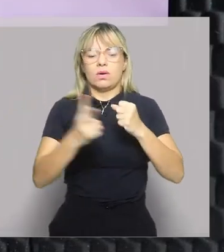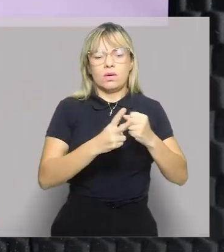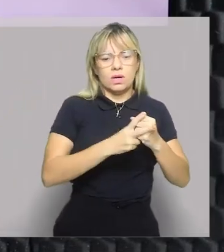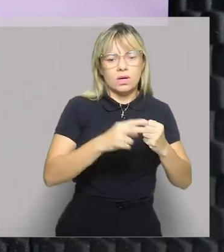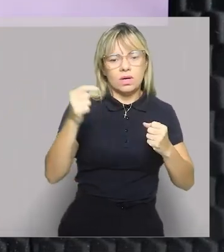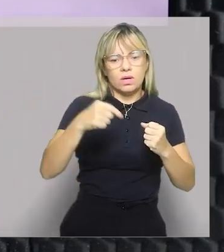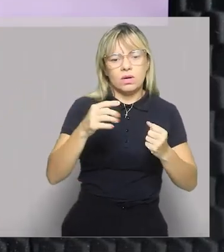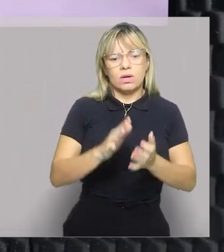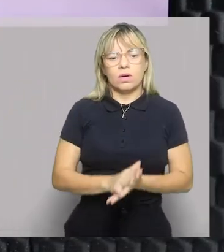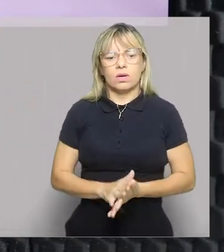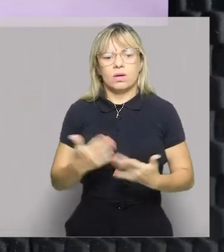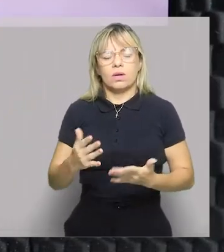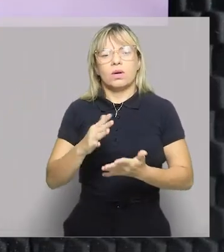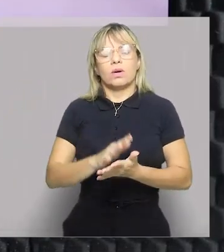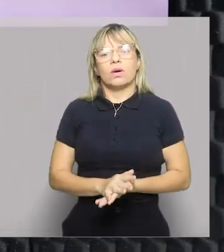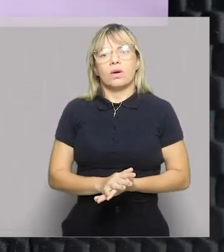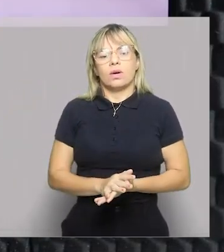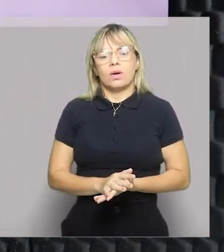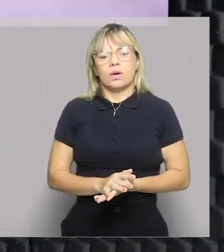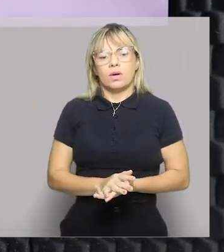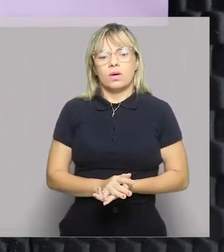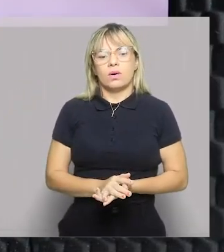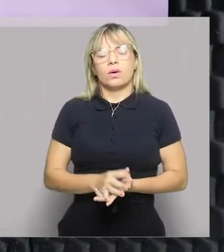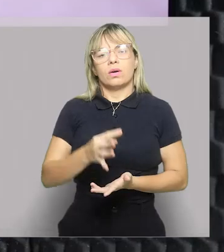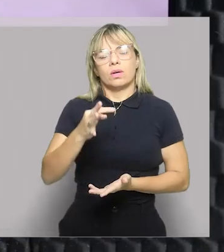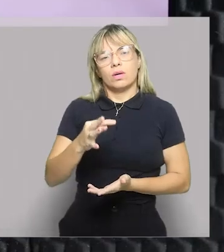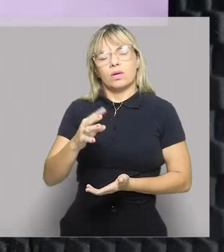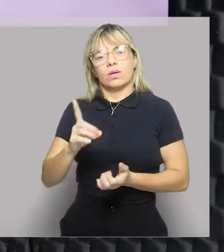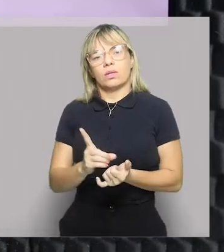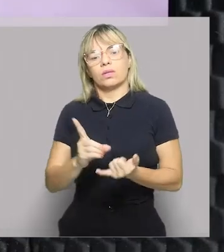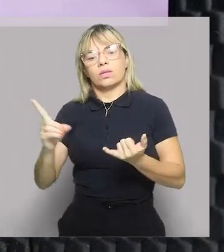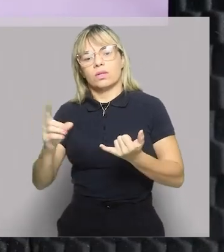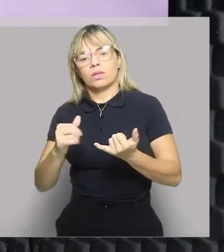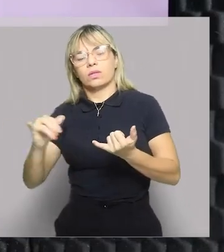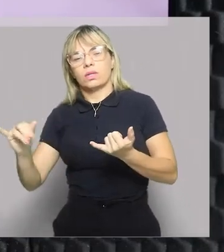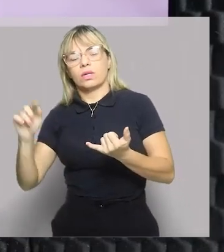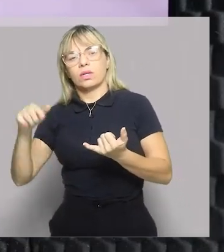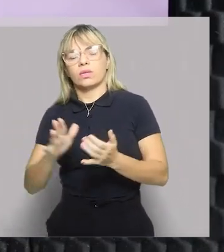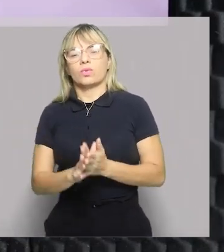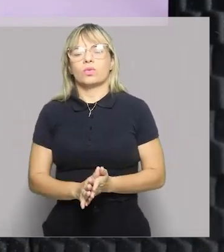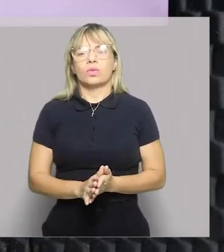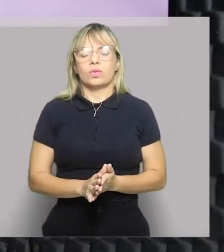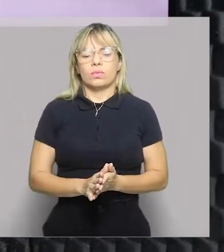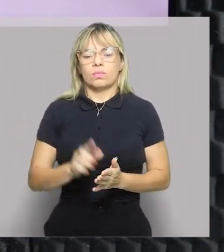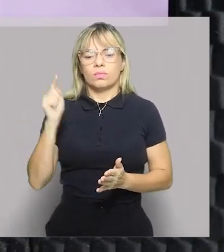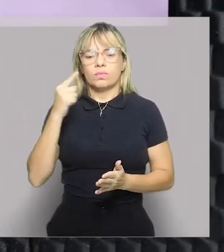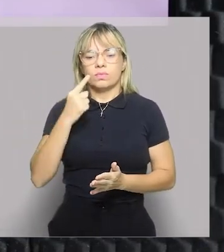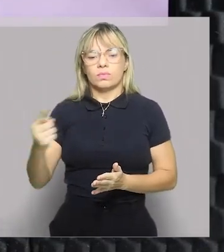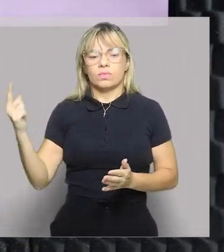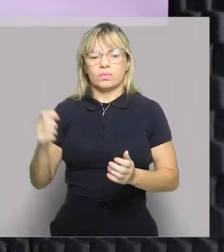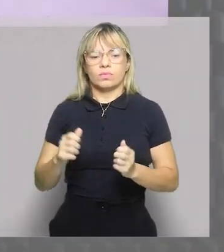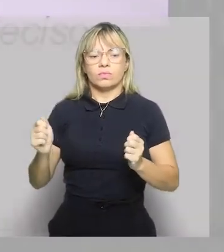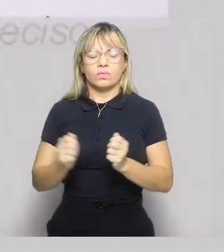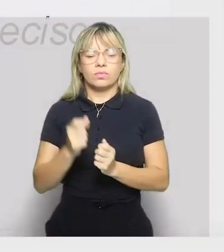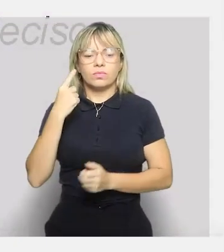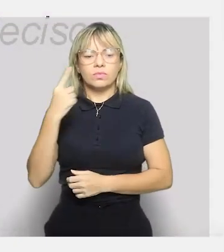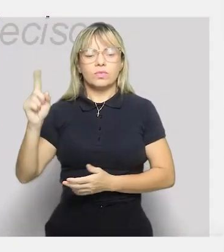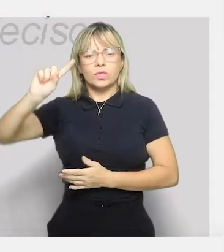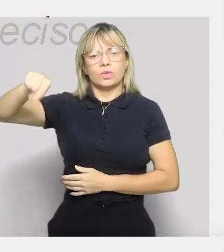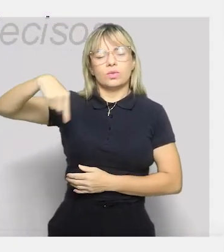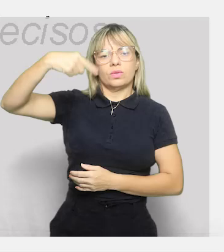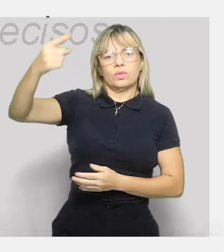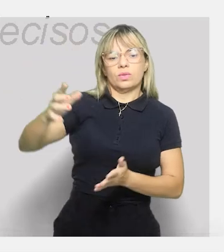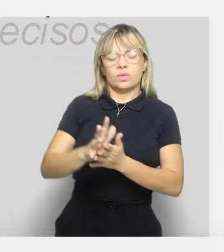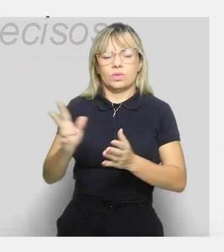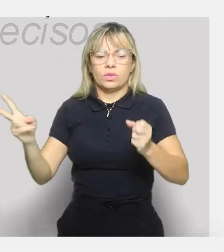transitivo indireto, verbo transitivo direto e indireto, tá? O outro verbo